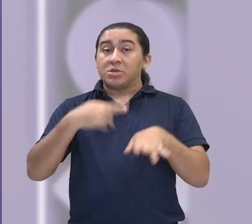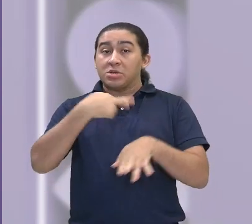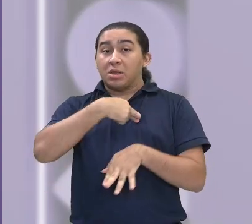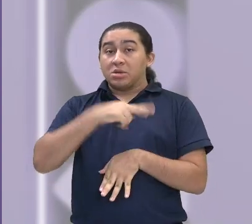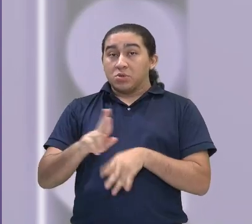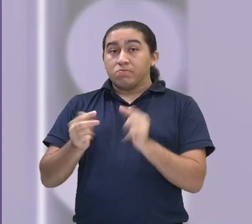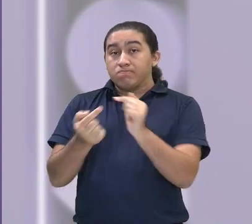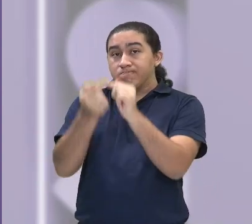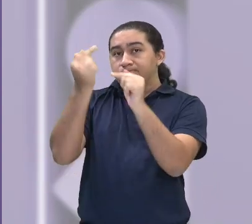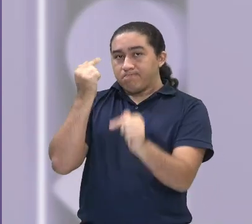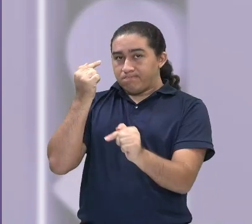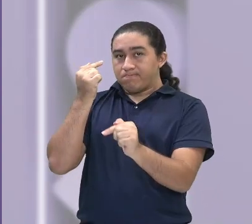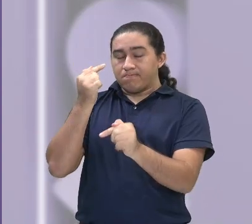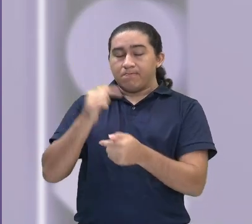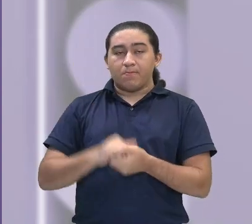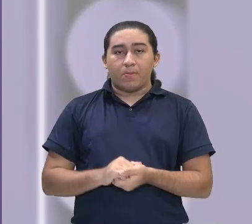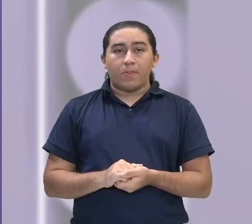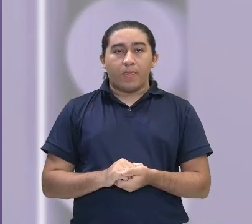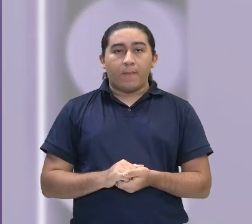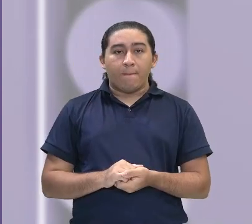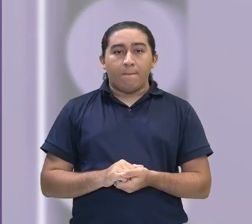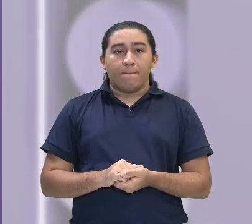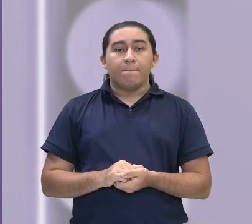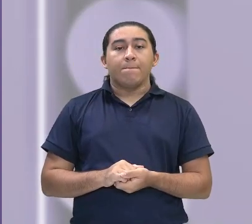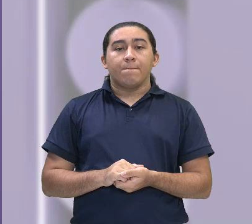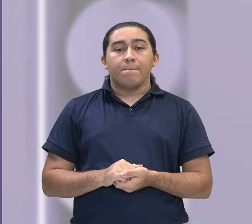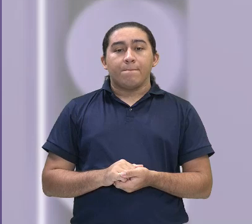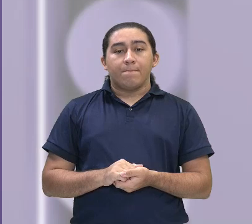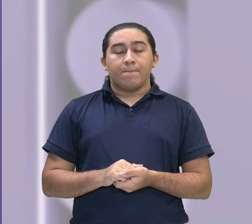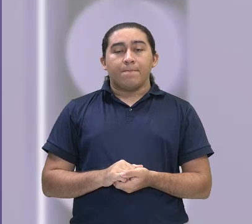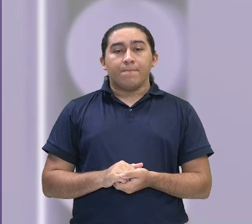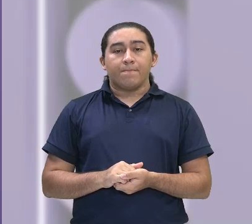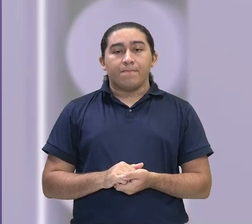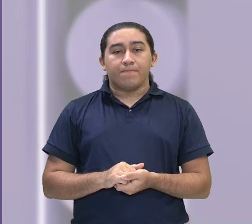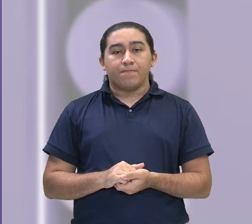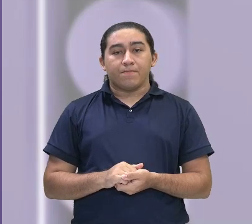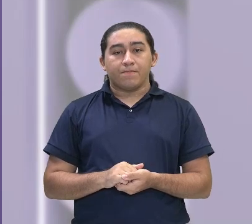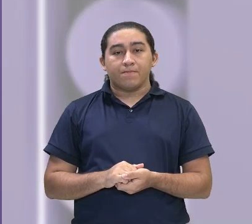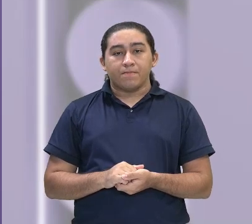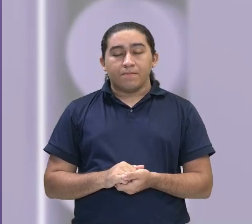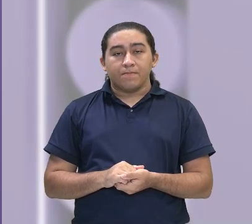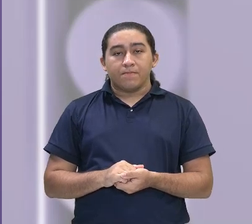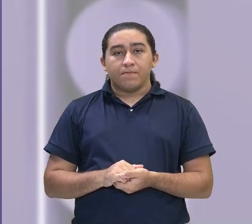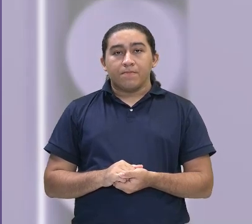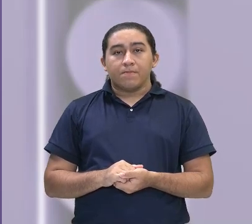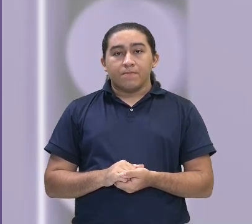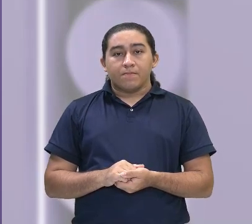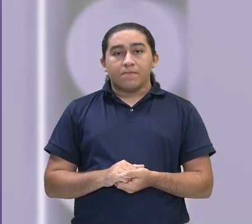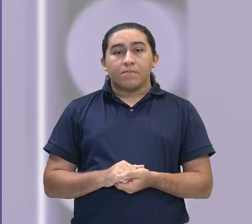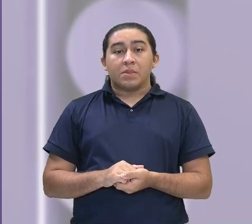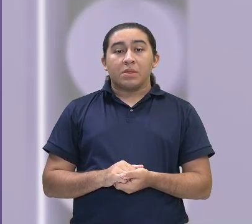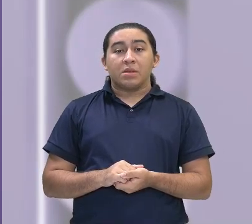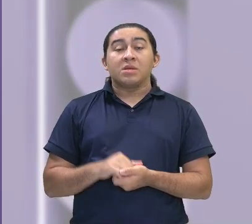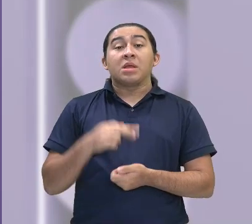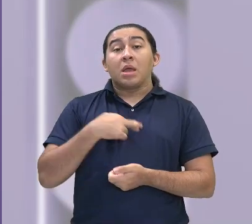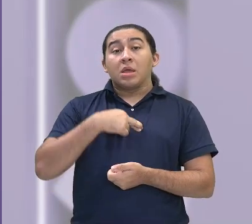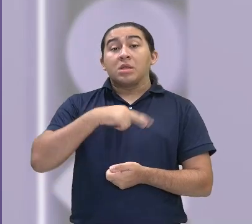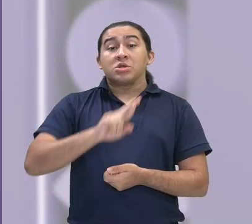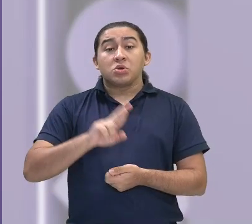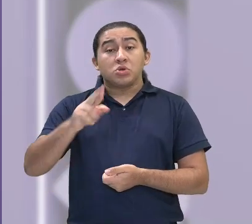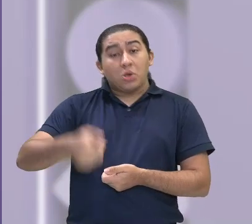mais antigas, né, das religiões que vieram primeiro.